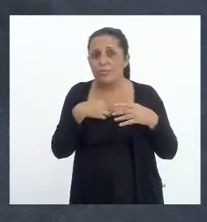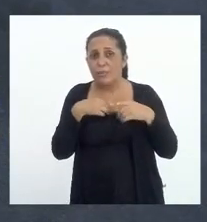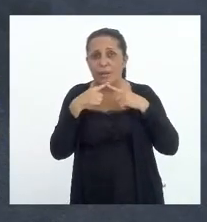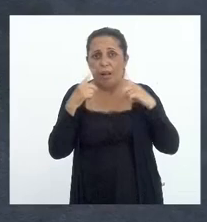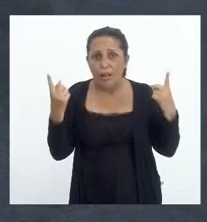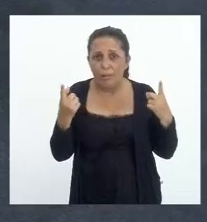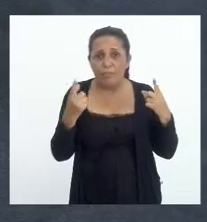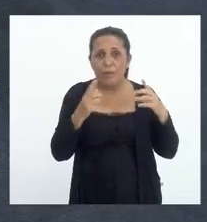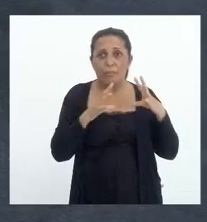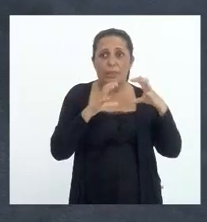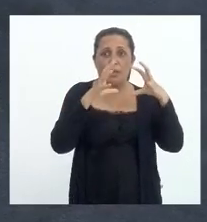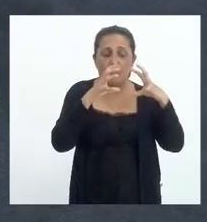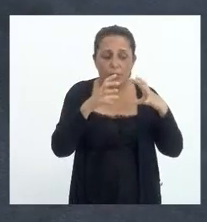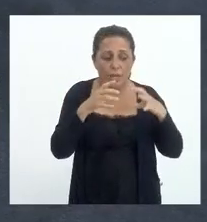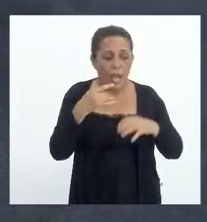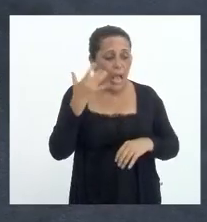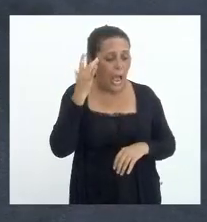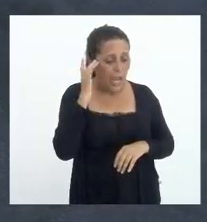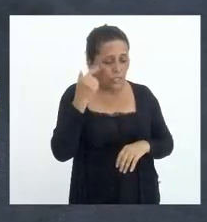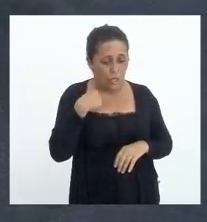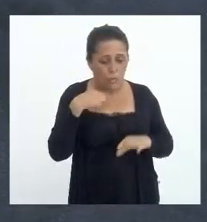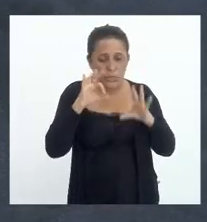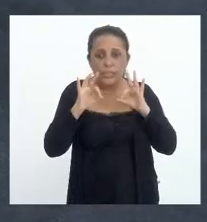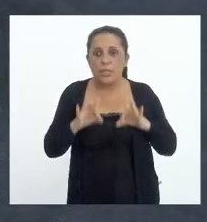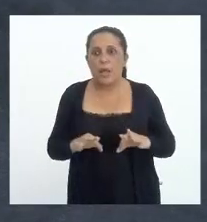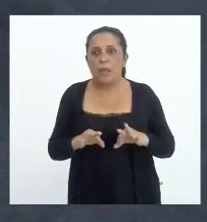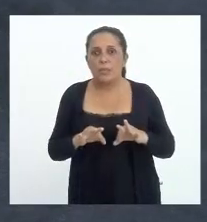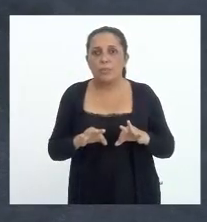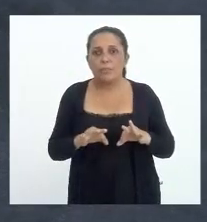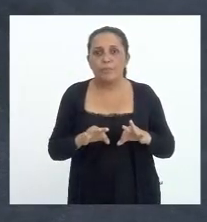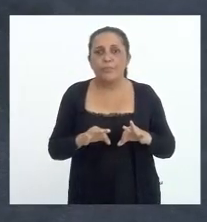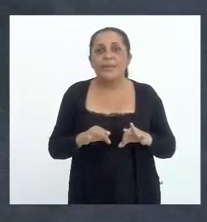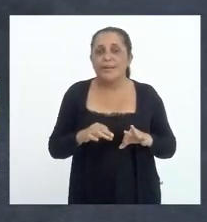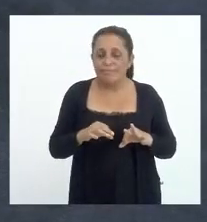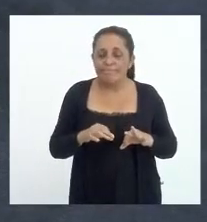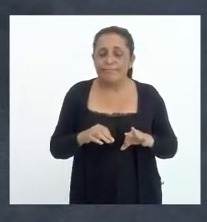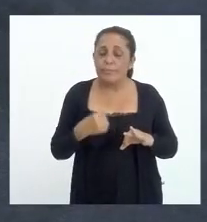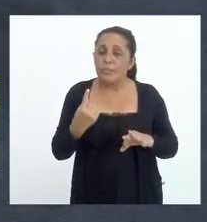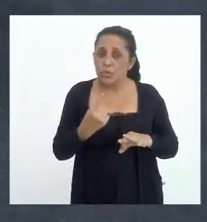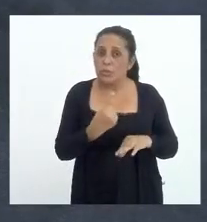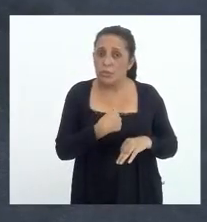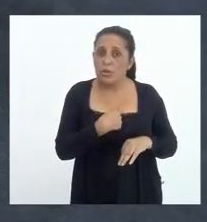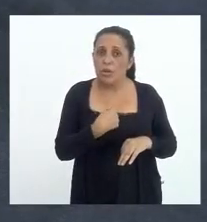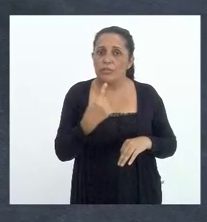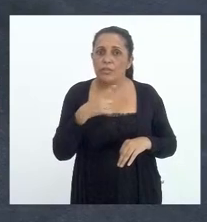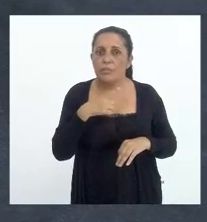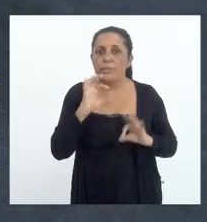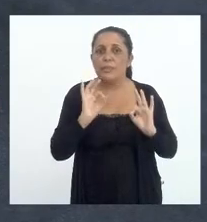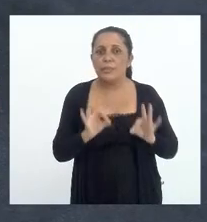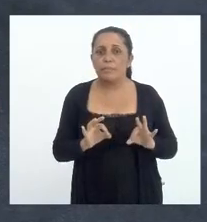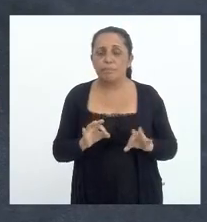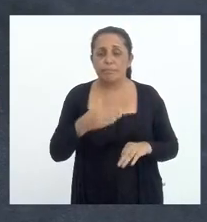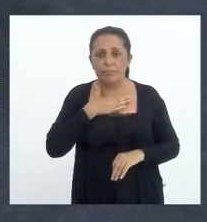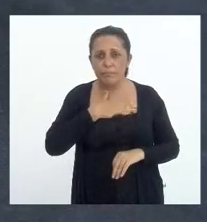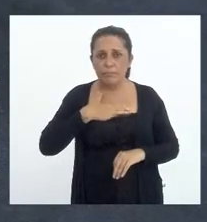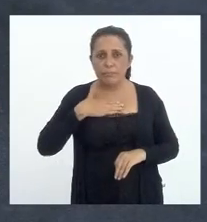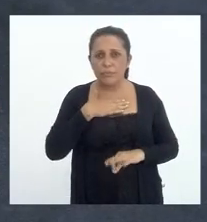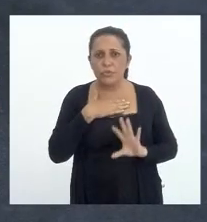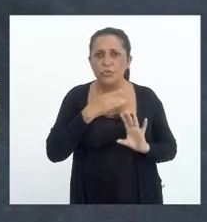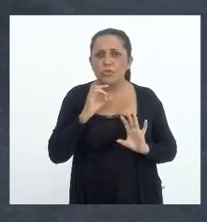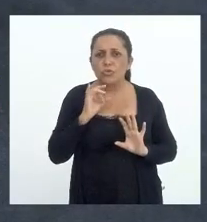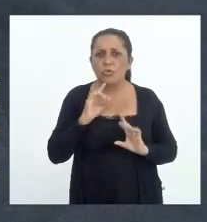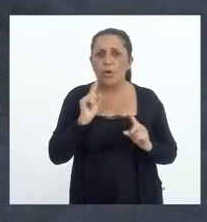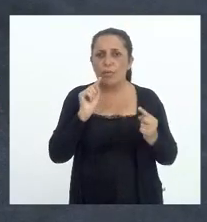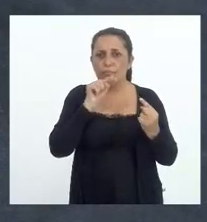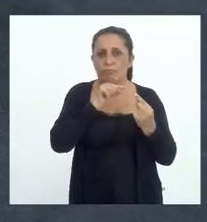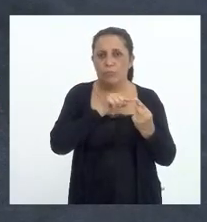achamos que nós estamos certos. Ainda mais quando nós temos certeza. Eu gostaria só de